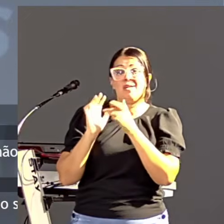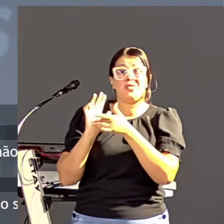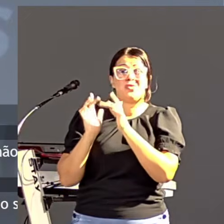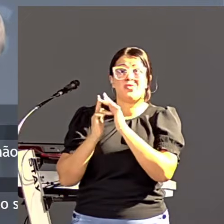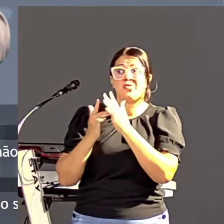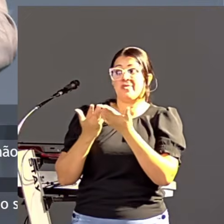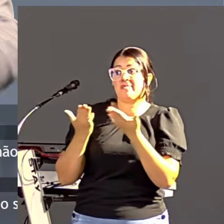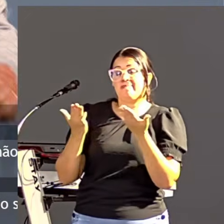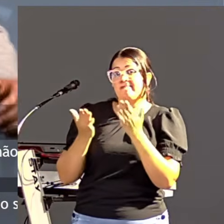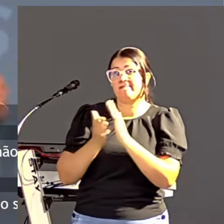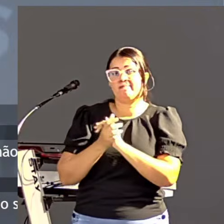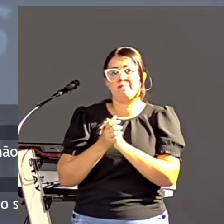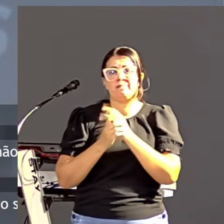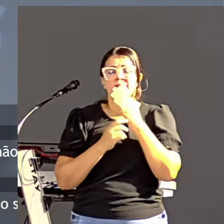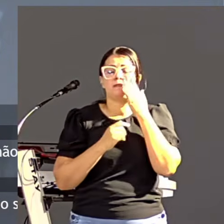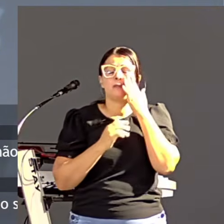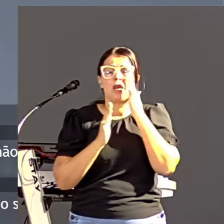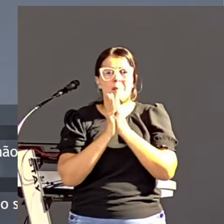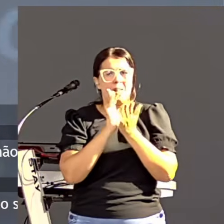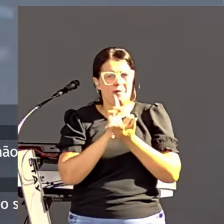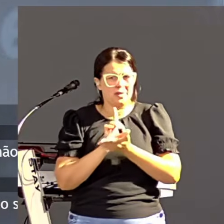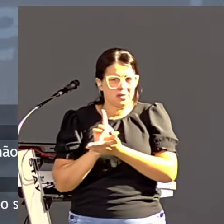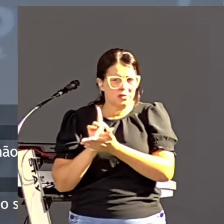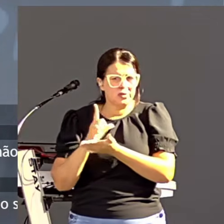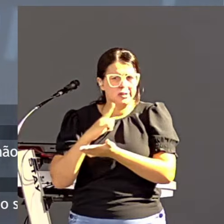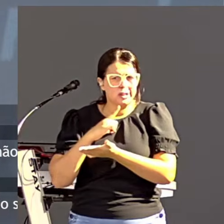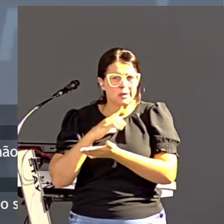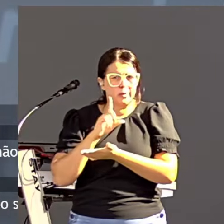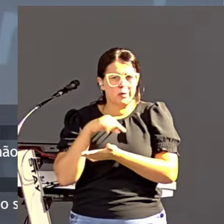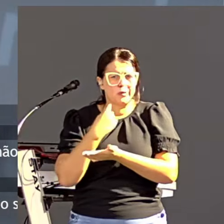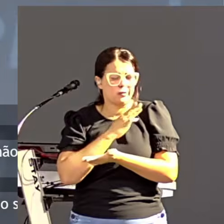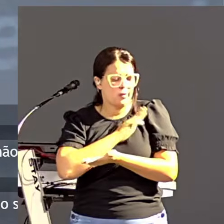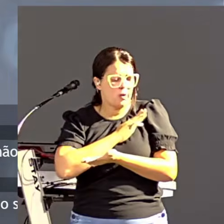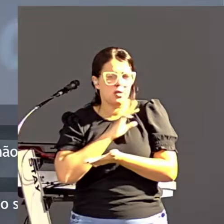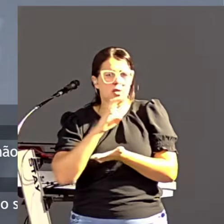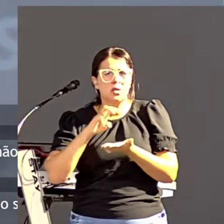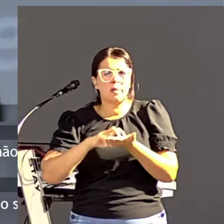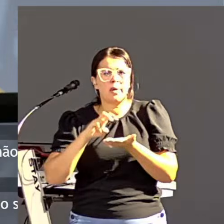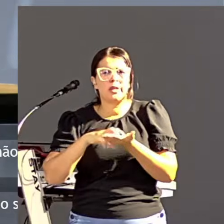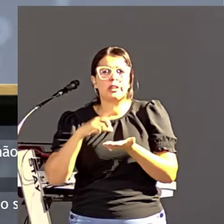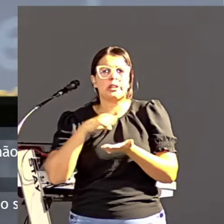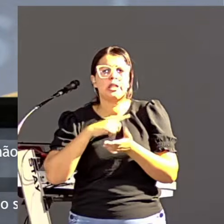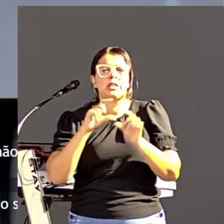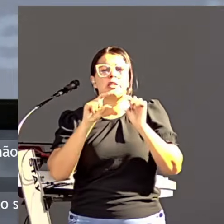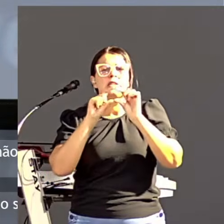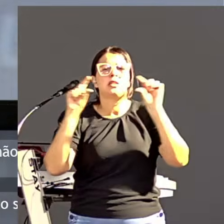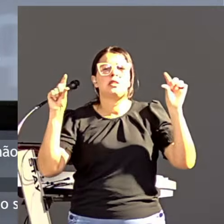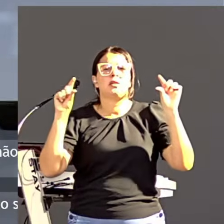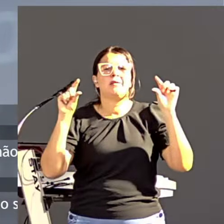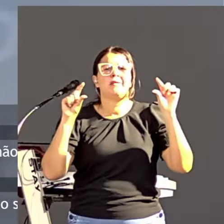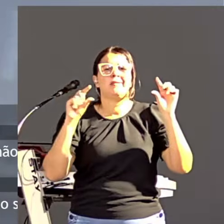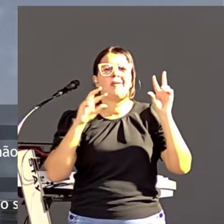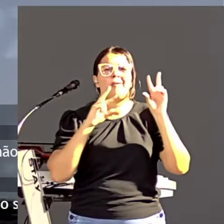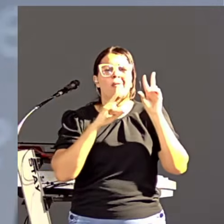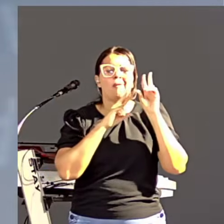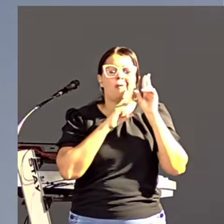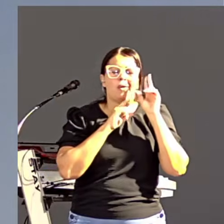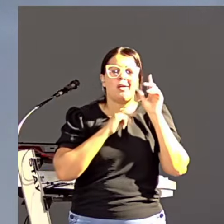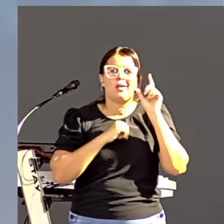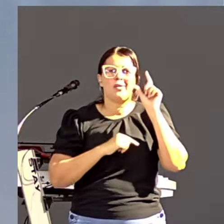Amém. A palavra que Deus tem para o nosso coração, gente, nessa manhã, tem esse título: sonolência.